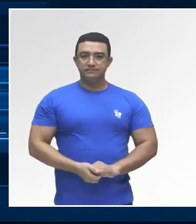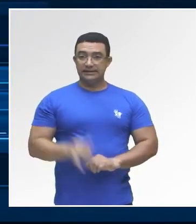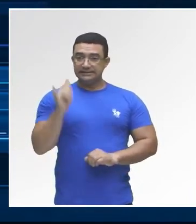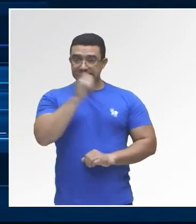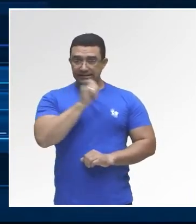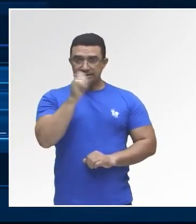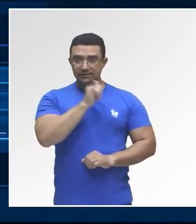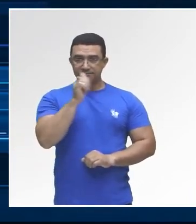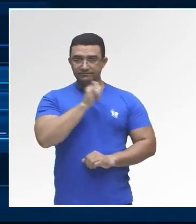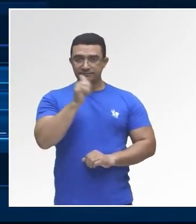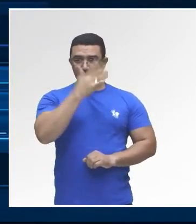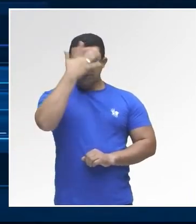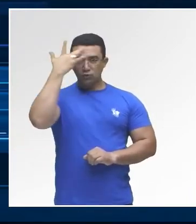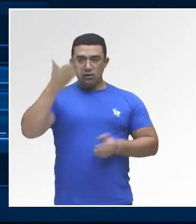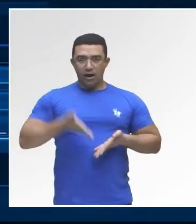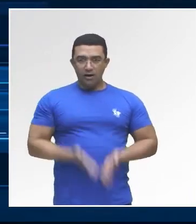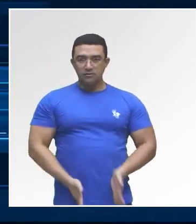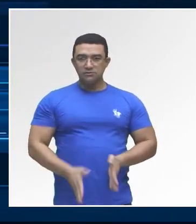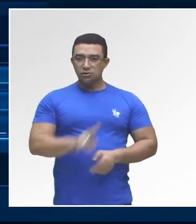Italy,